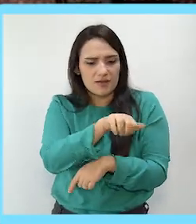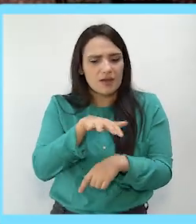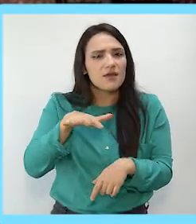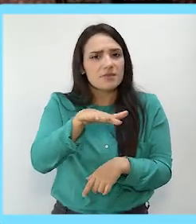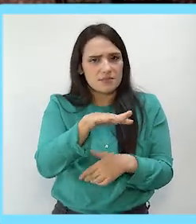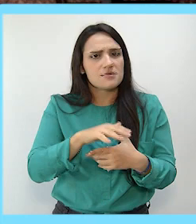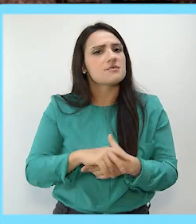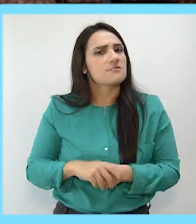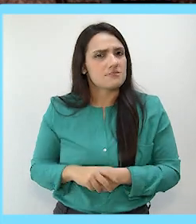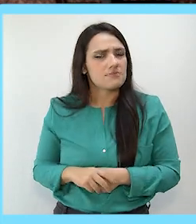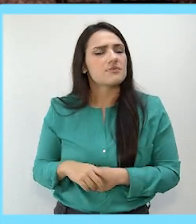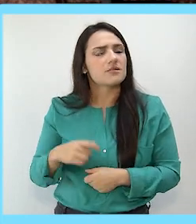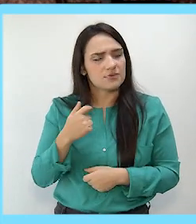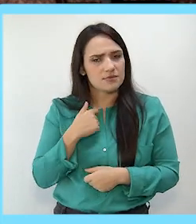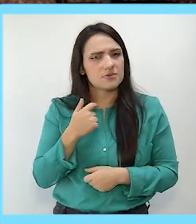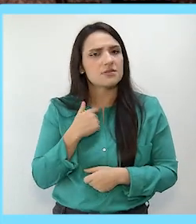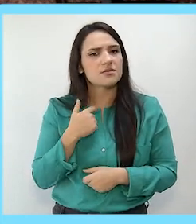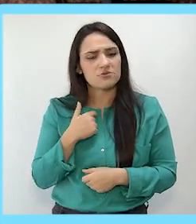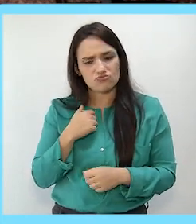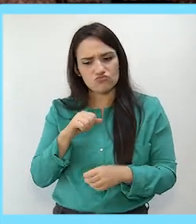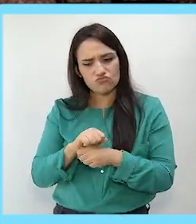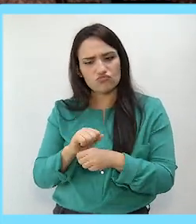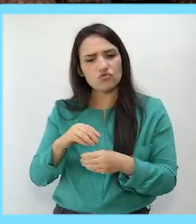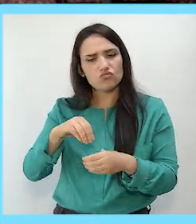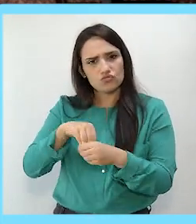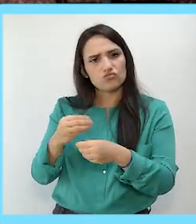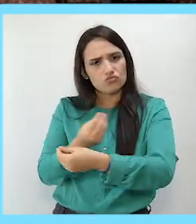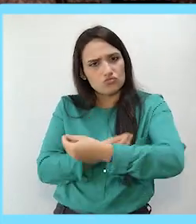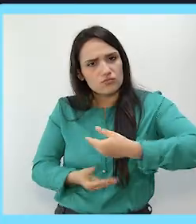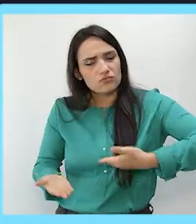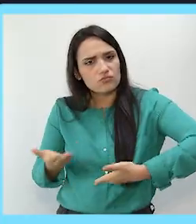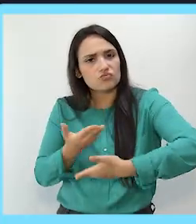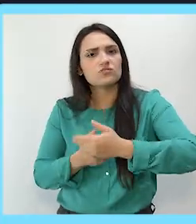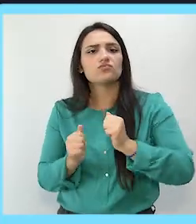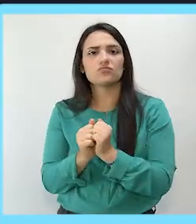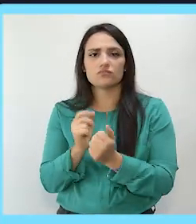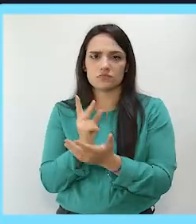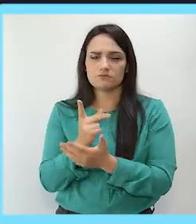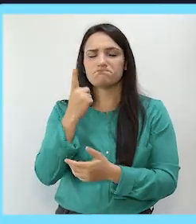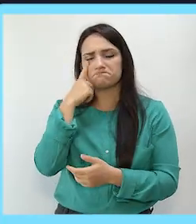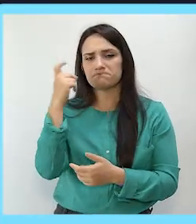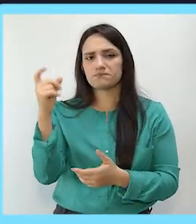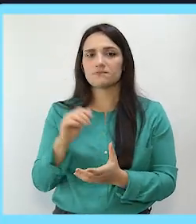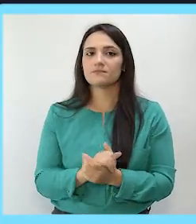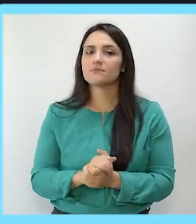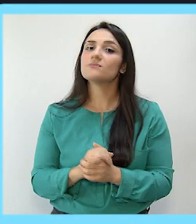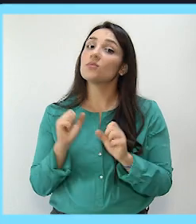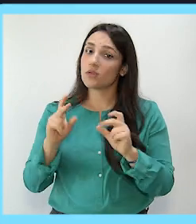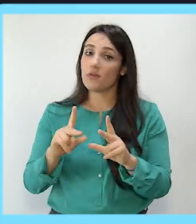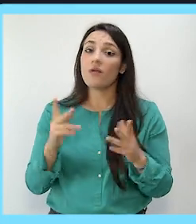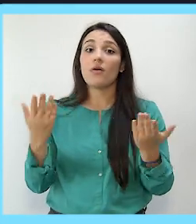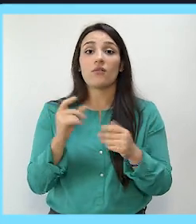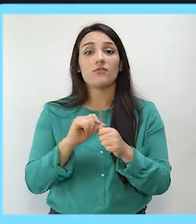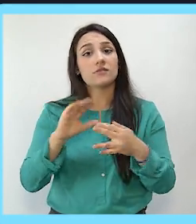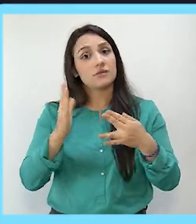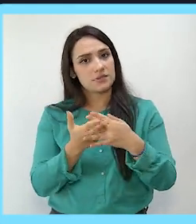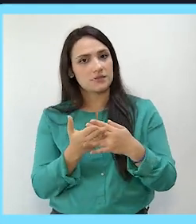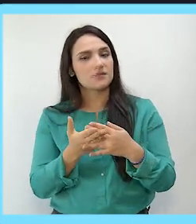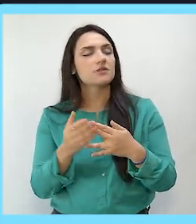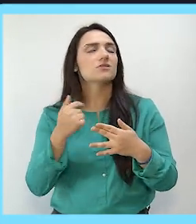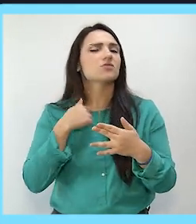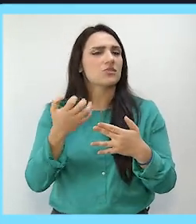sociais, eu desenvolvi isso dentro da cidade, foi muito interessante. Vamos fazer o seguinte, vamos fazer um breve intervalo, depois vamos aproveitar essa tua experiência, essa